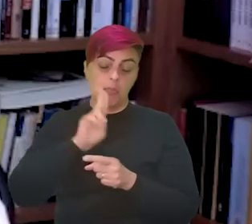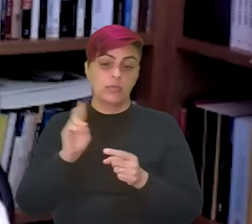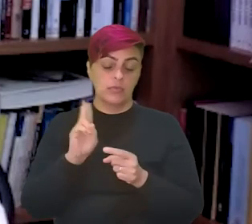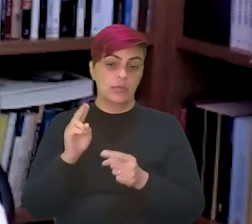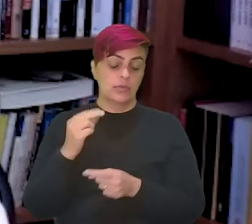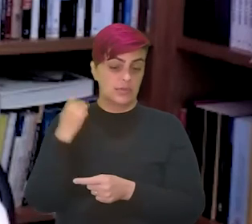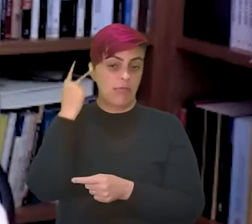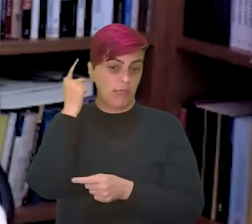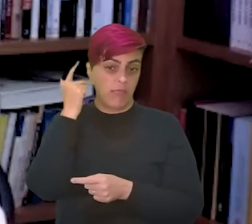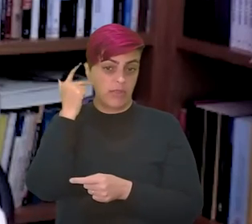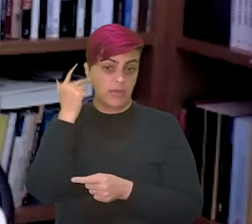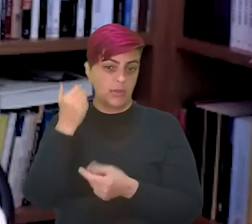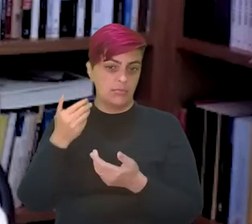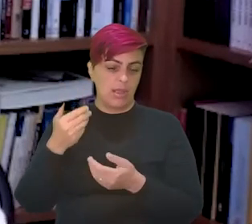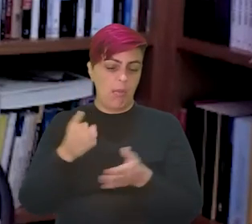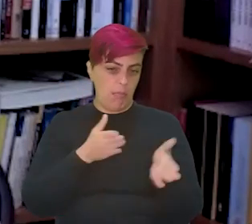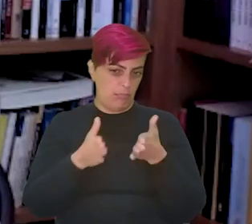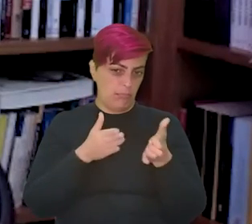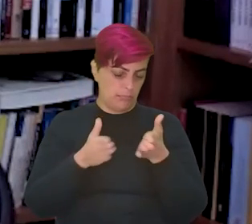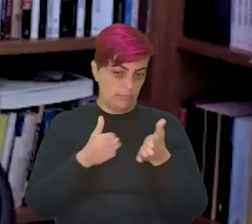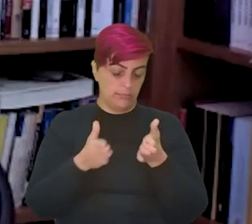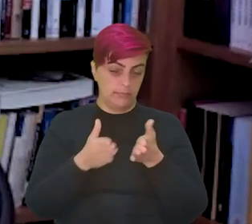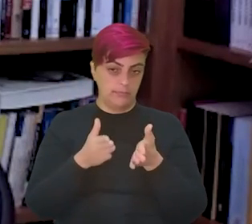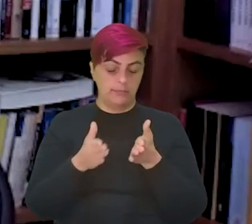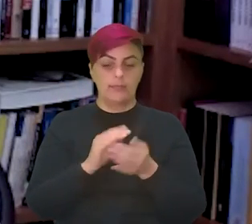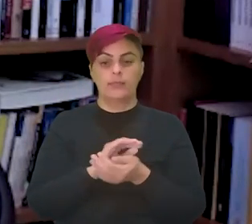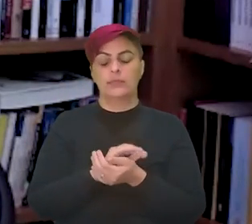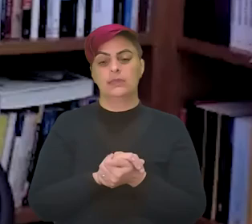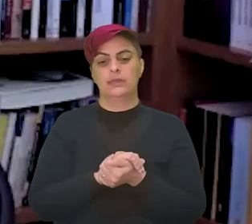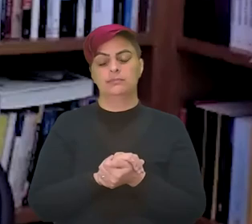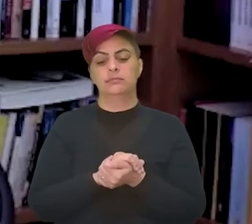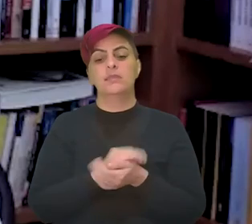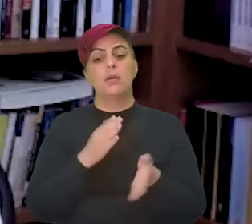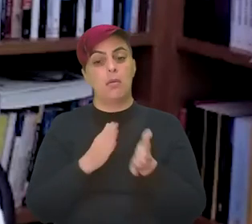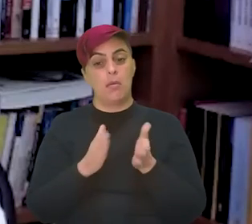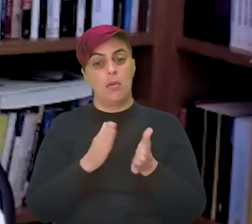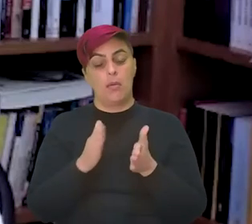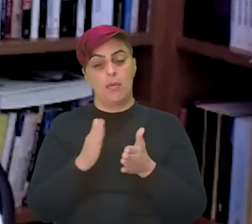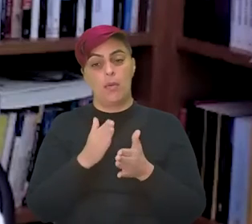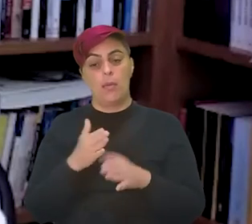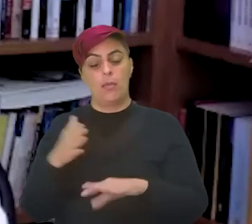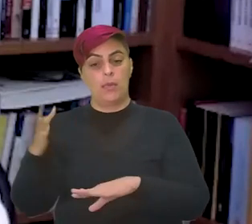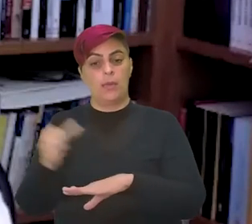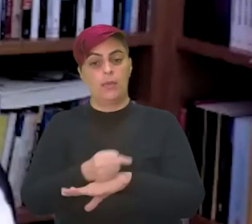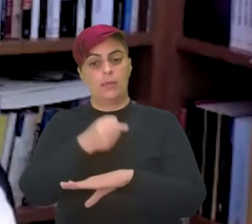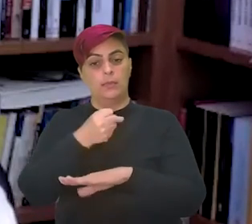comuns na Melanésia, na época, né? Obviamente, numa época